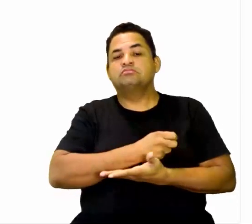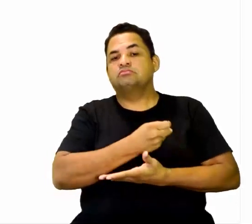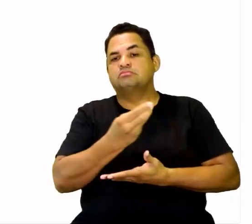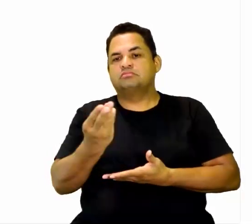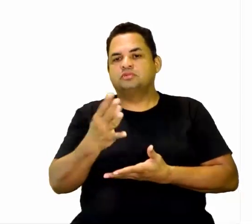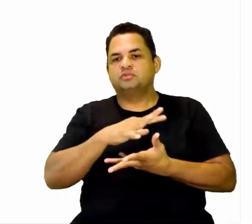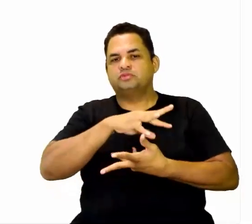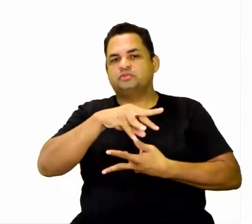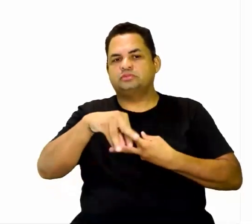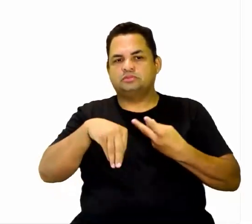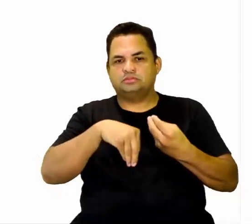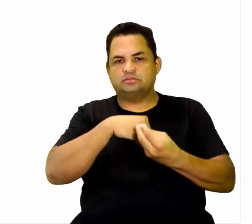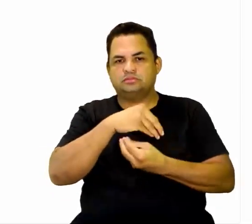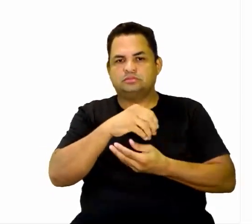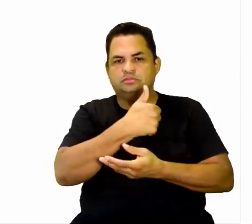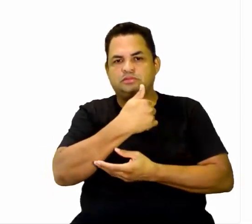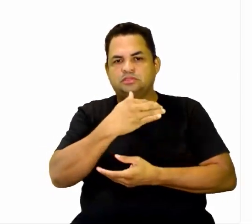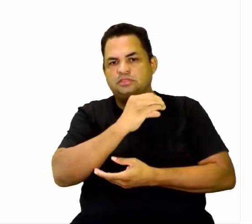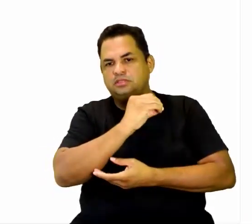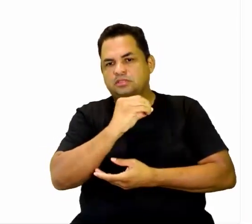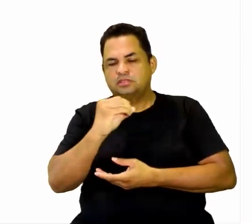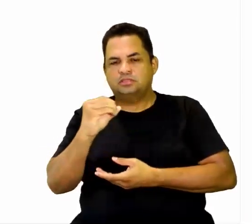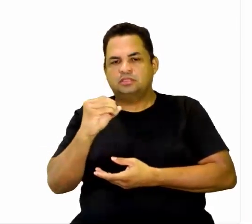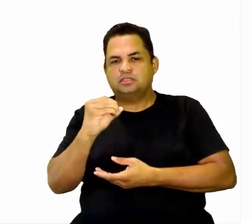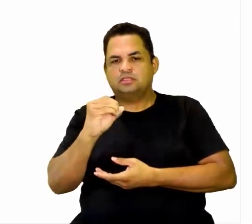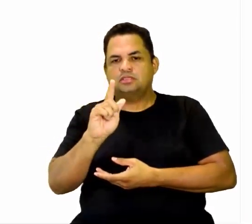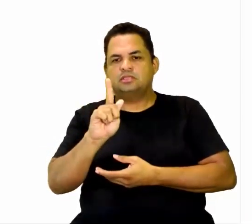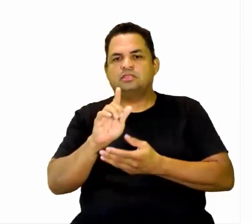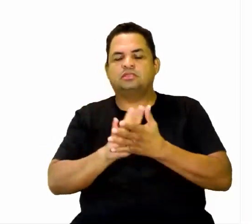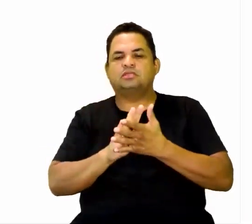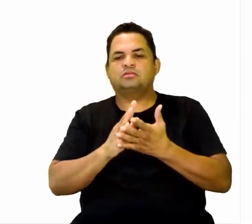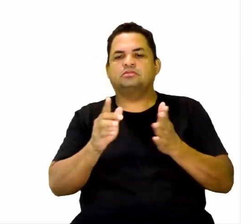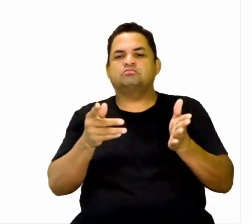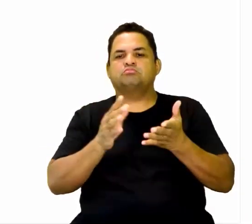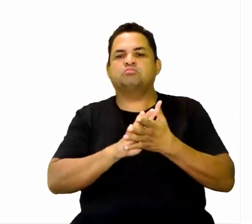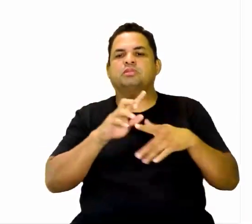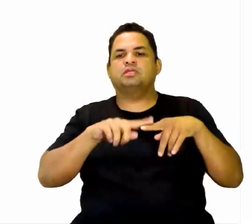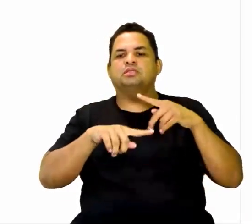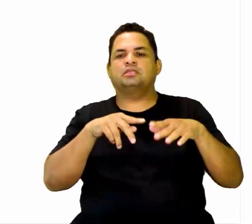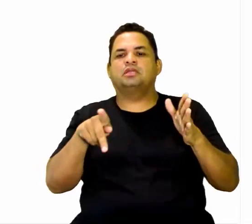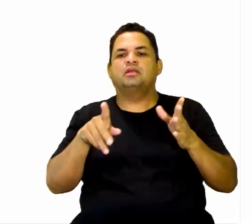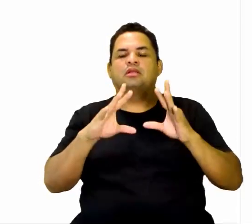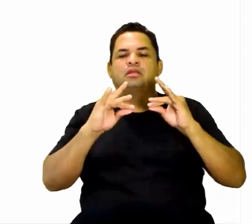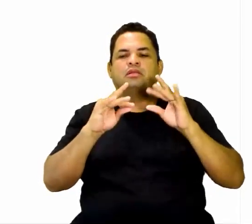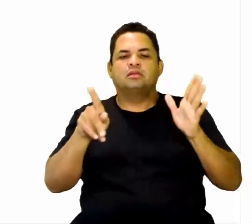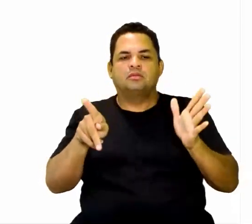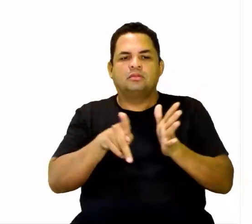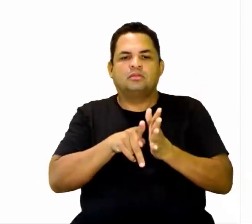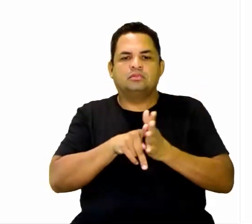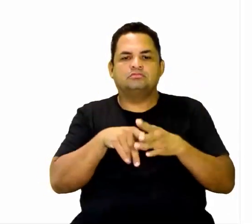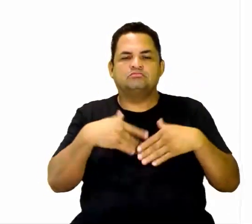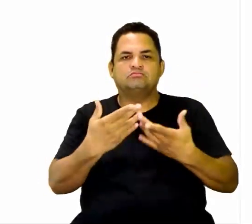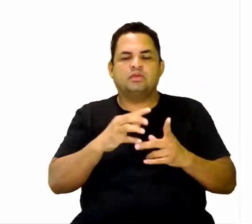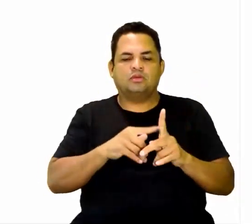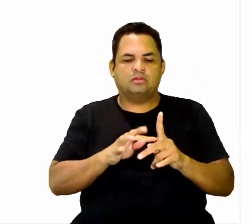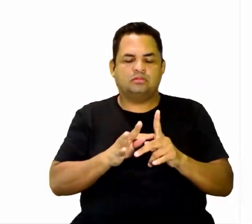dissolve em 100 gramas de um solvente específico a uma determinada